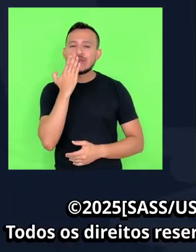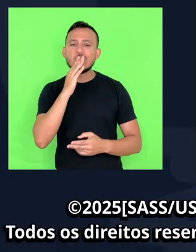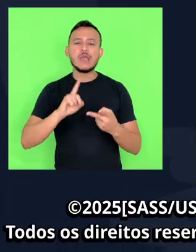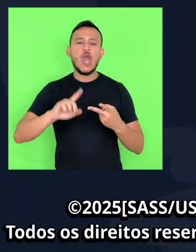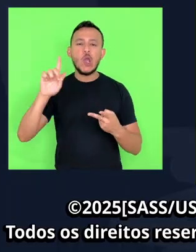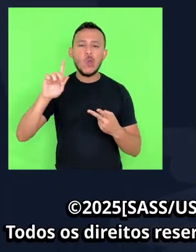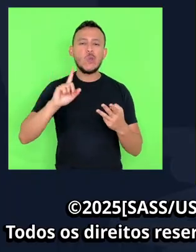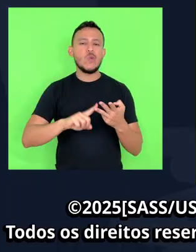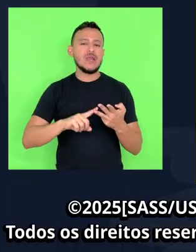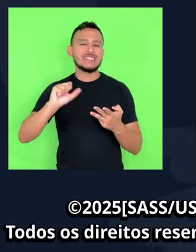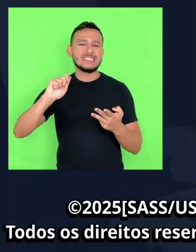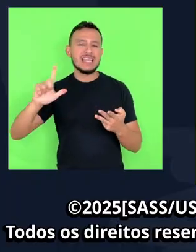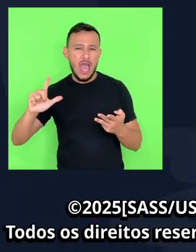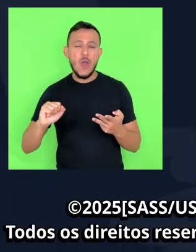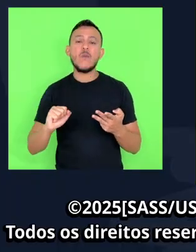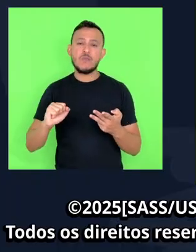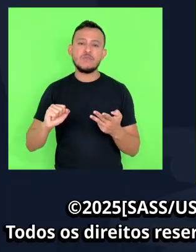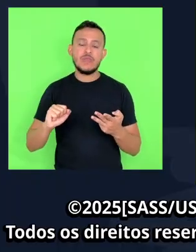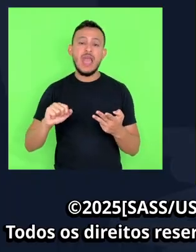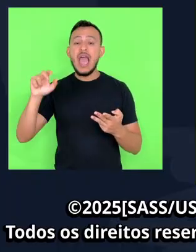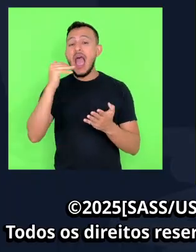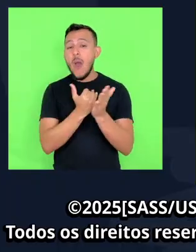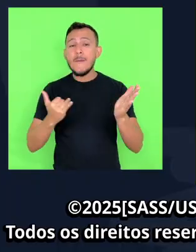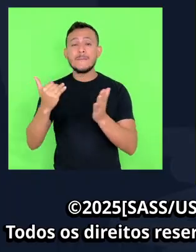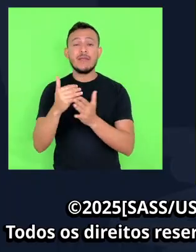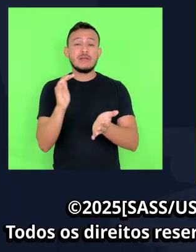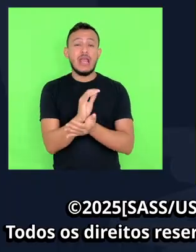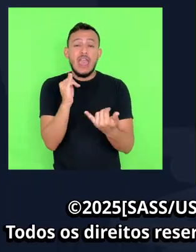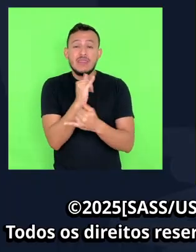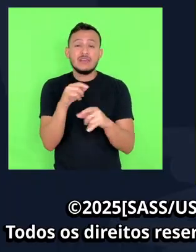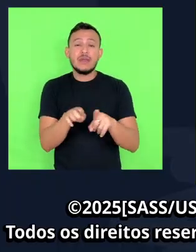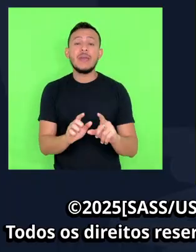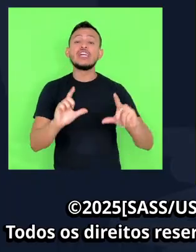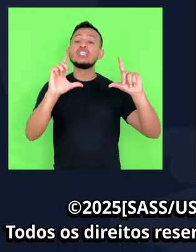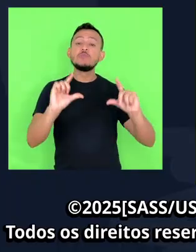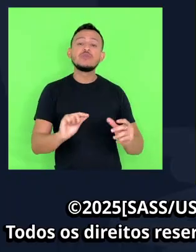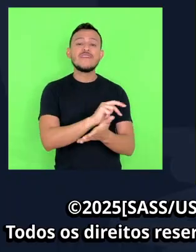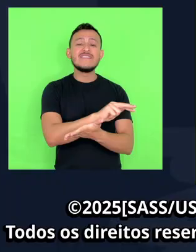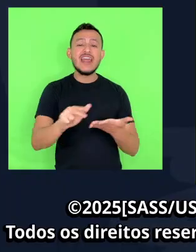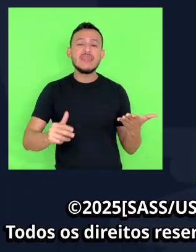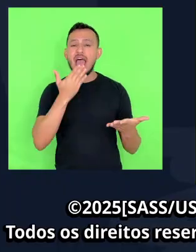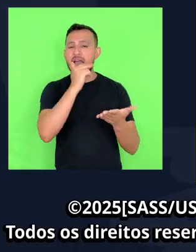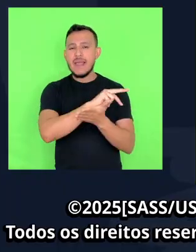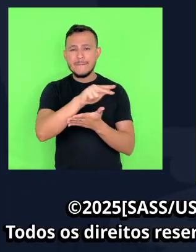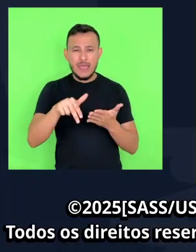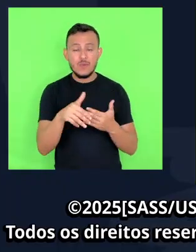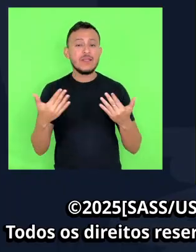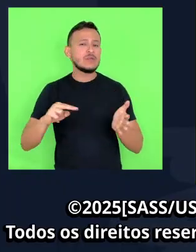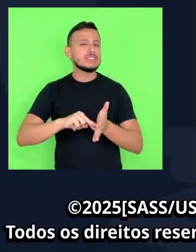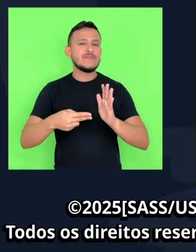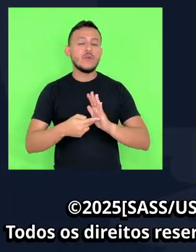e sal, aumento da ingestão energética, diminuição da variedade de alimentos, ou